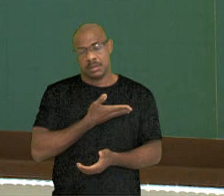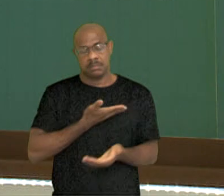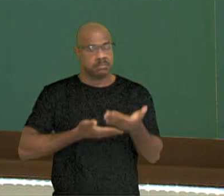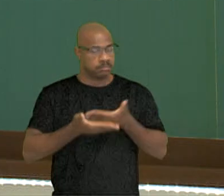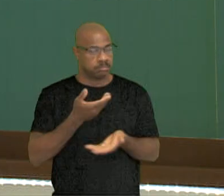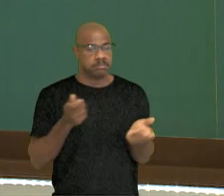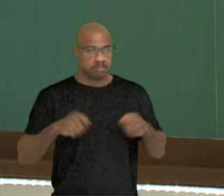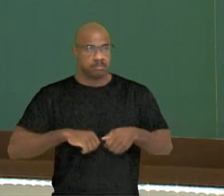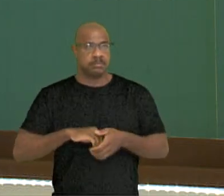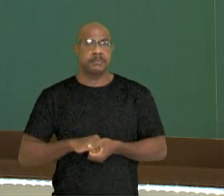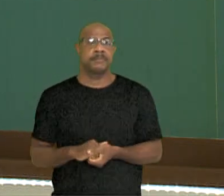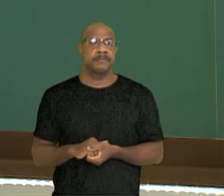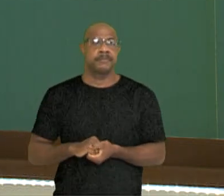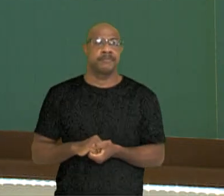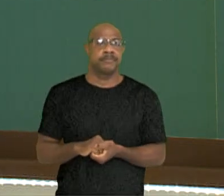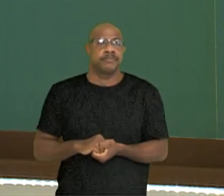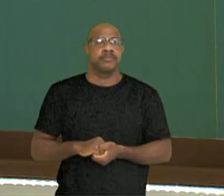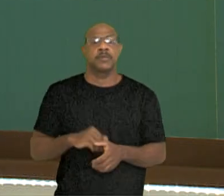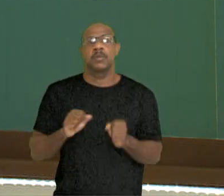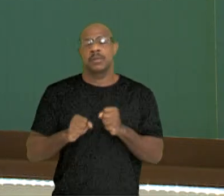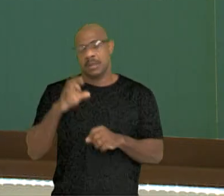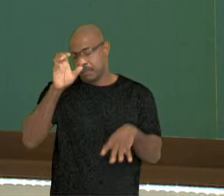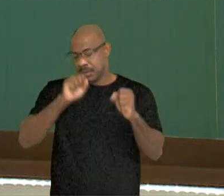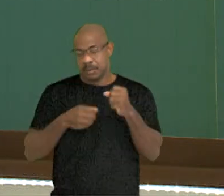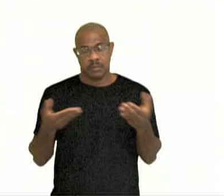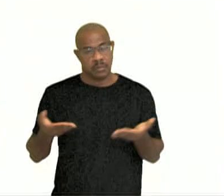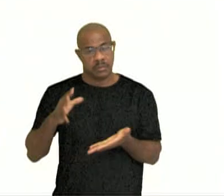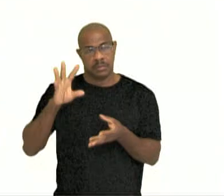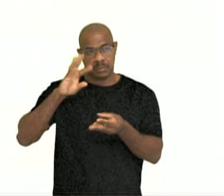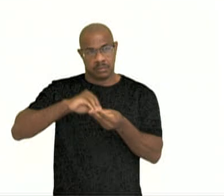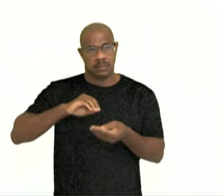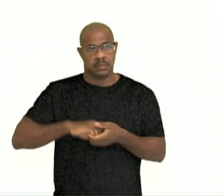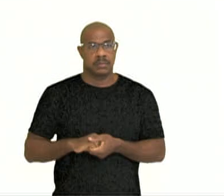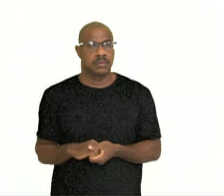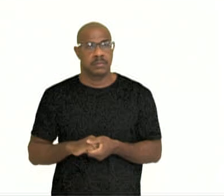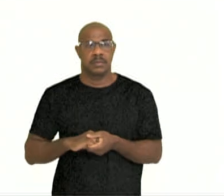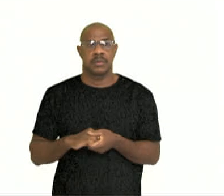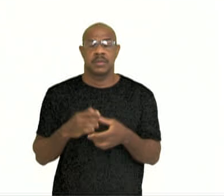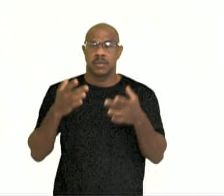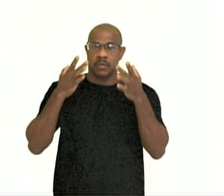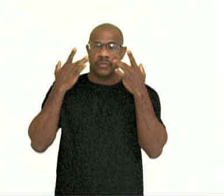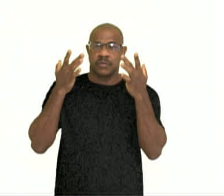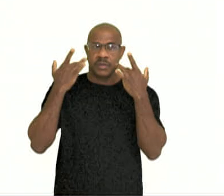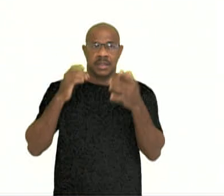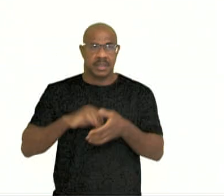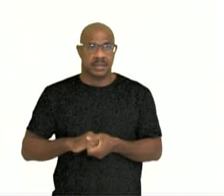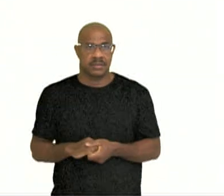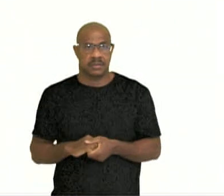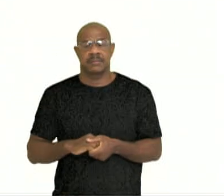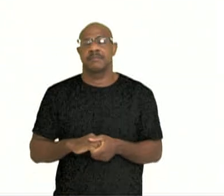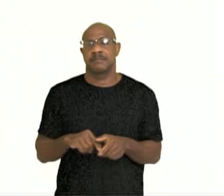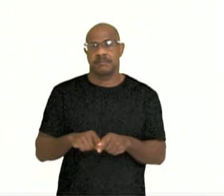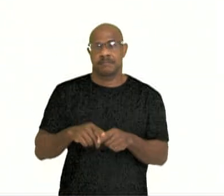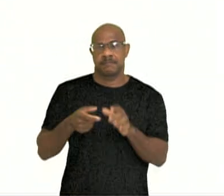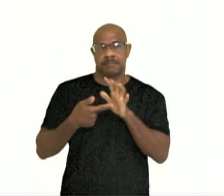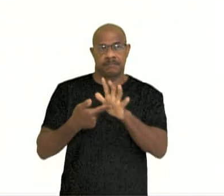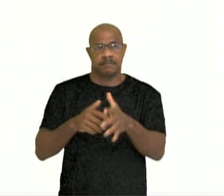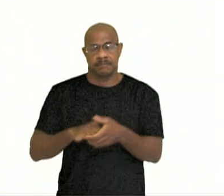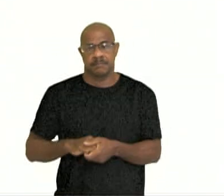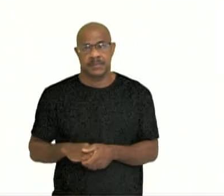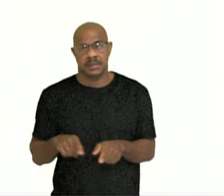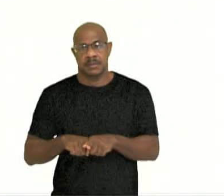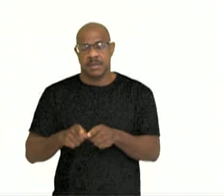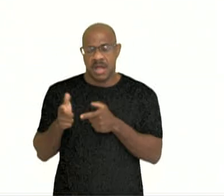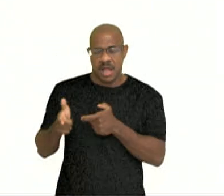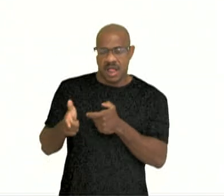colegas. E o que aprendemos nesse vídeo? O teatro vicentino tecia duras críticas